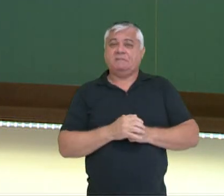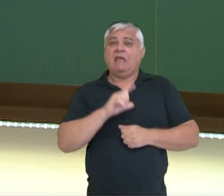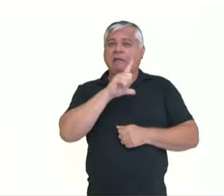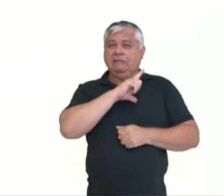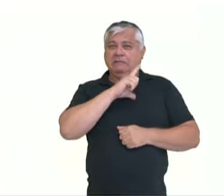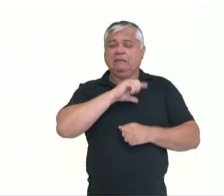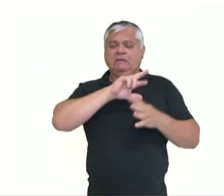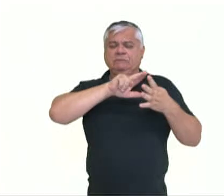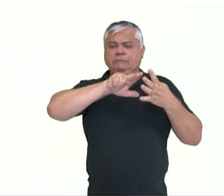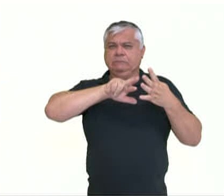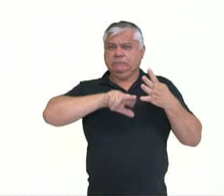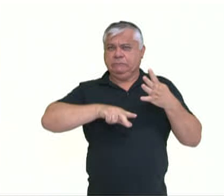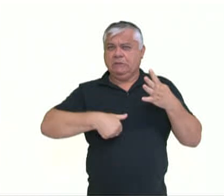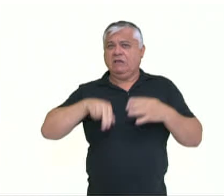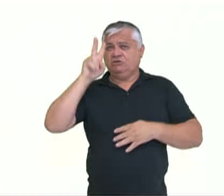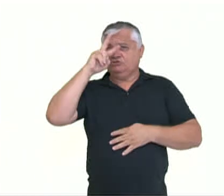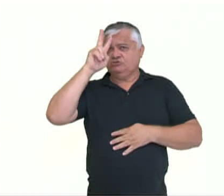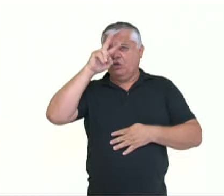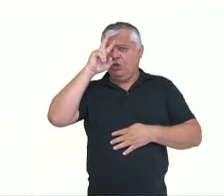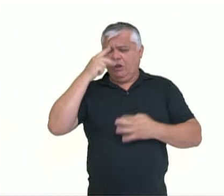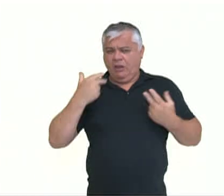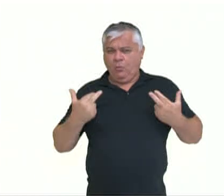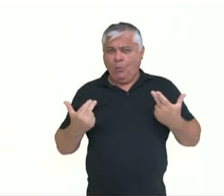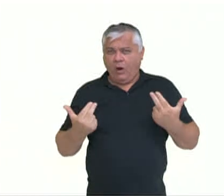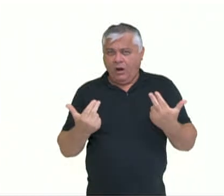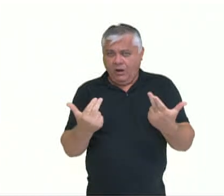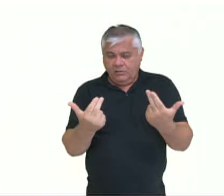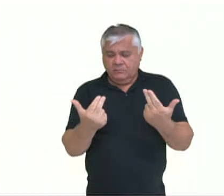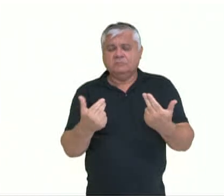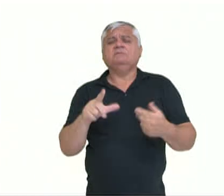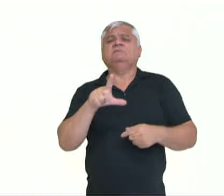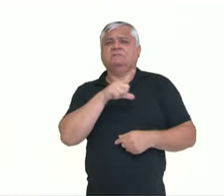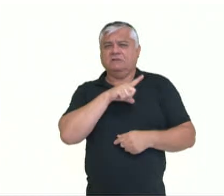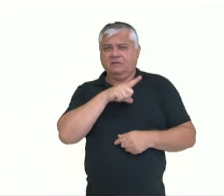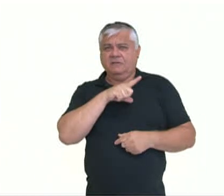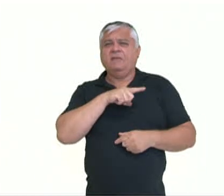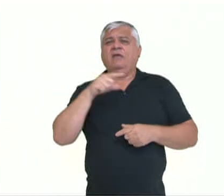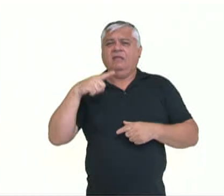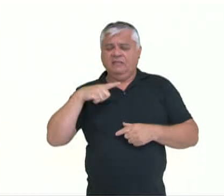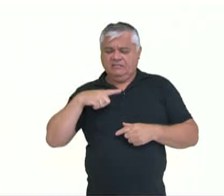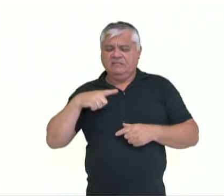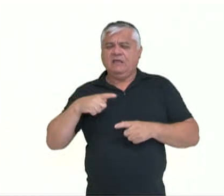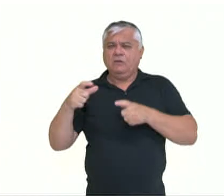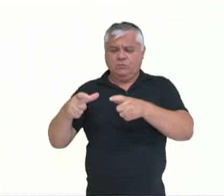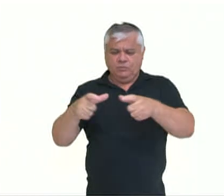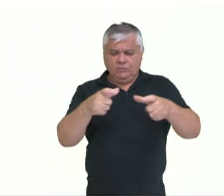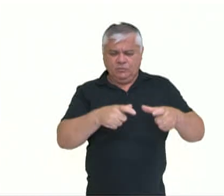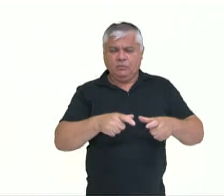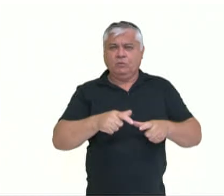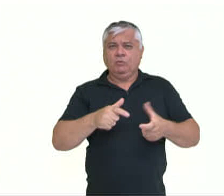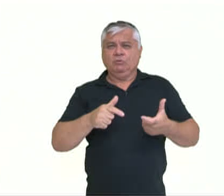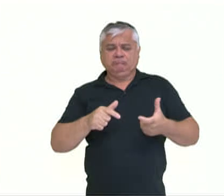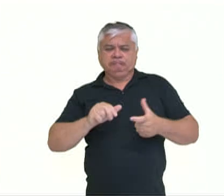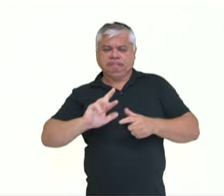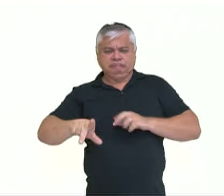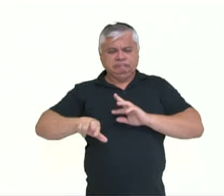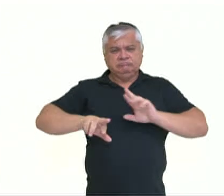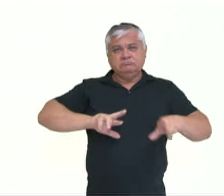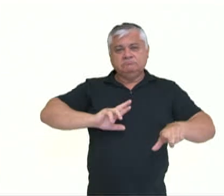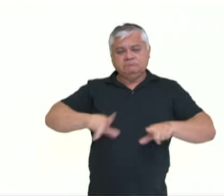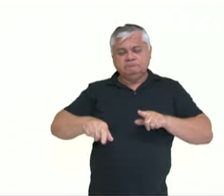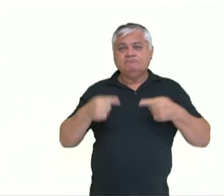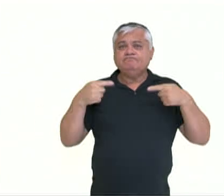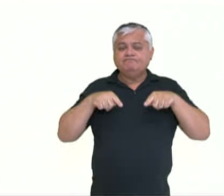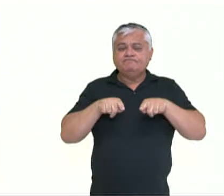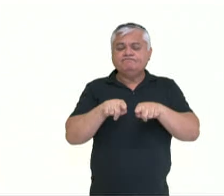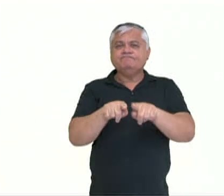existem várias histórias paralelas, vários núcleos narrativos independentes que são atualizados